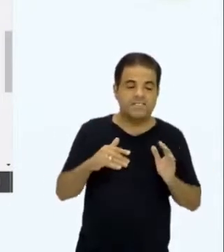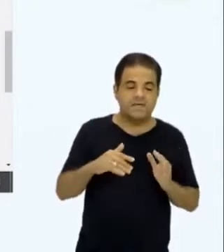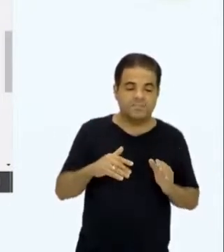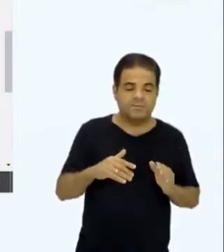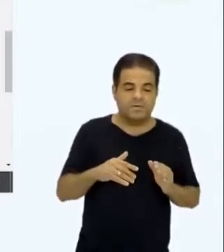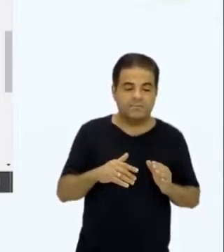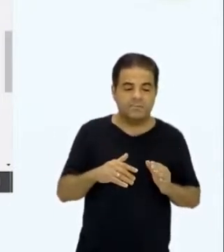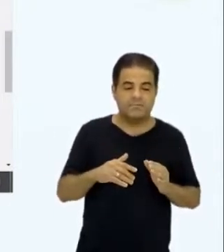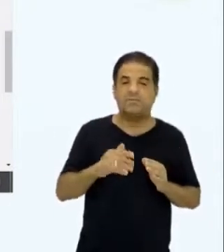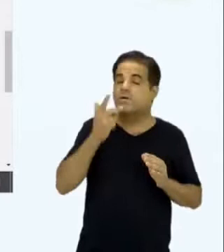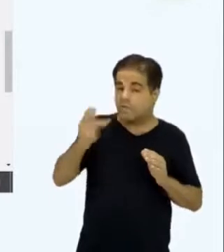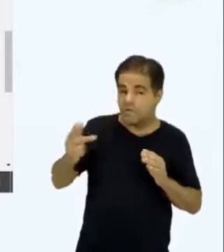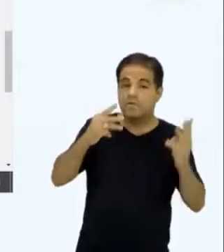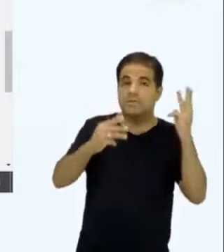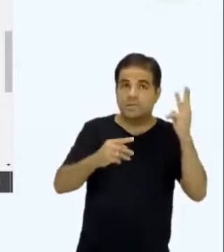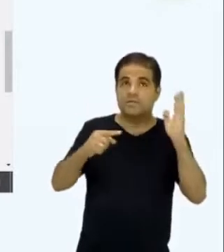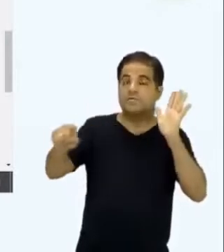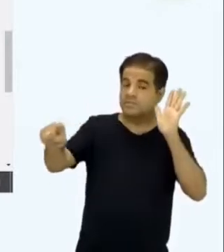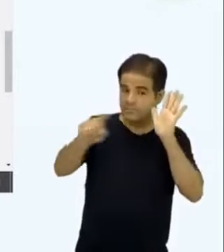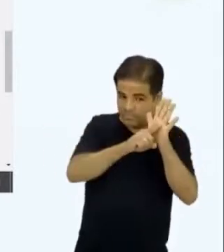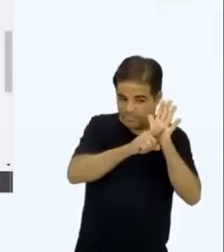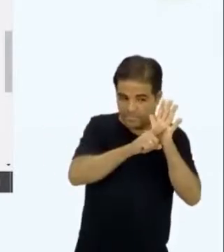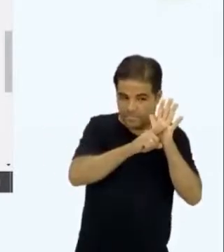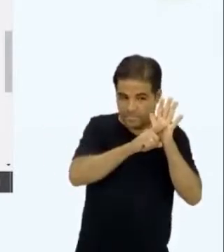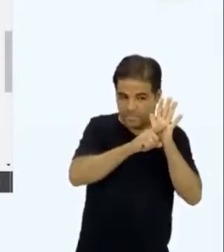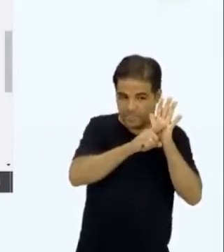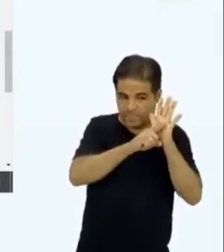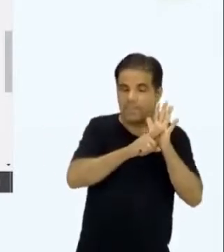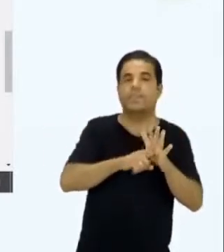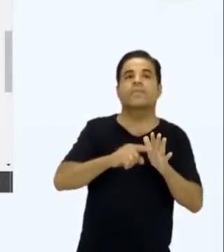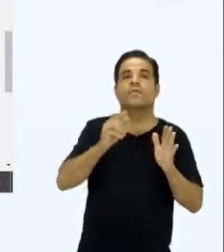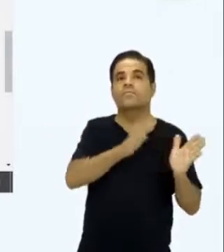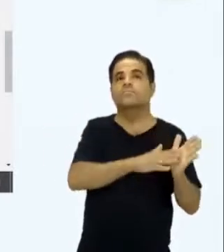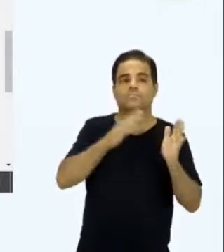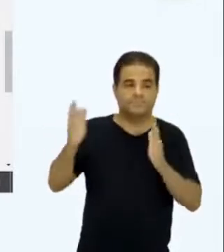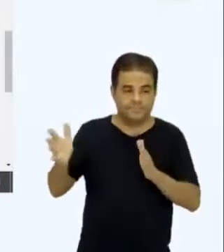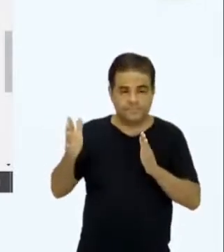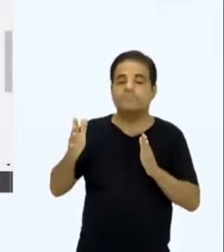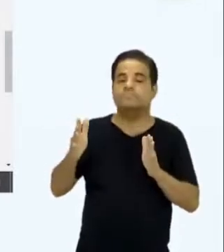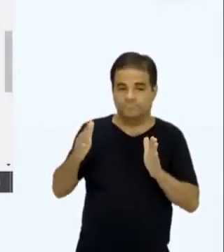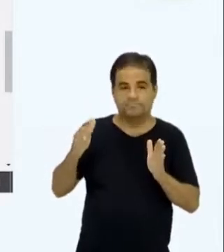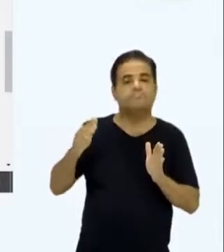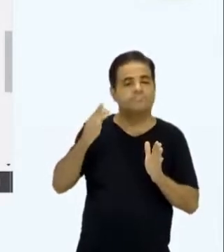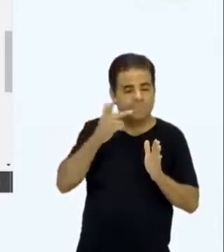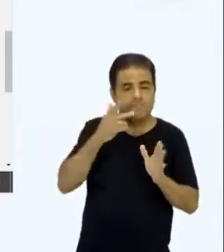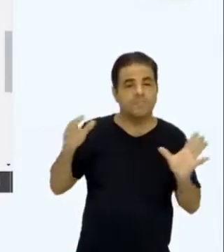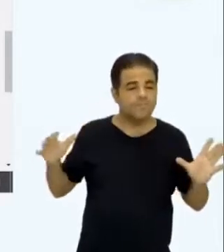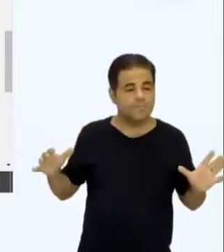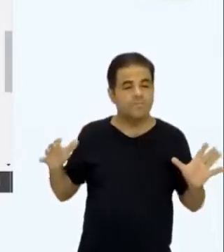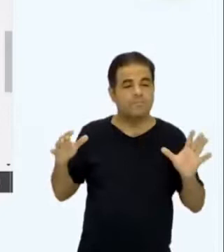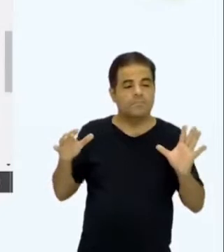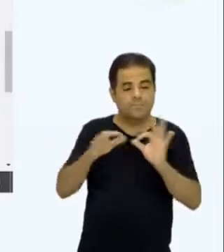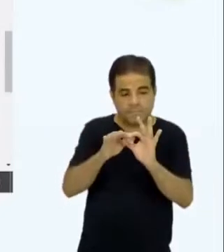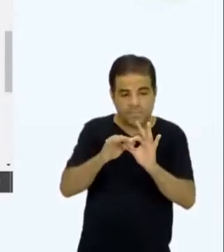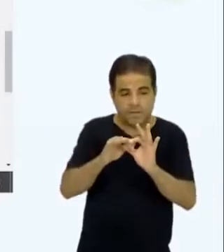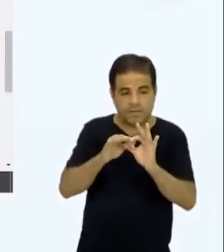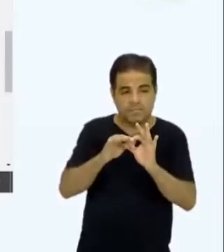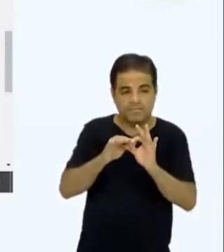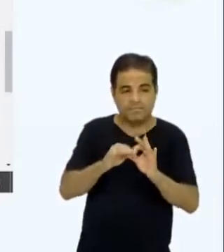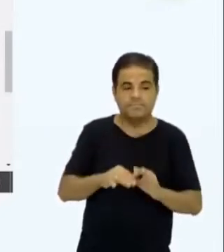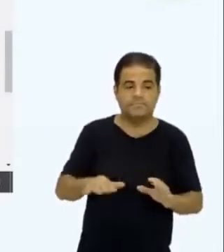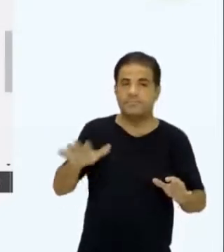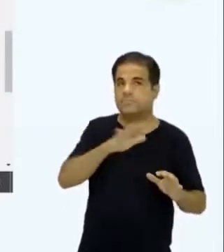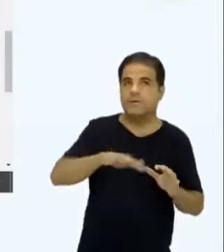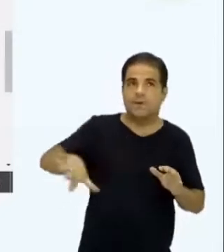vamos passar o negativo para o negativo do outro lado, fazendo essa alimentação. E